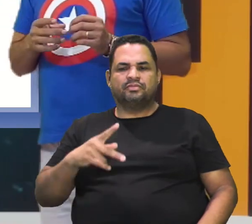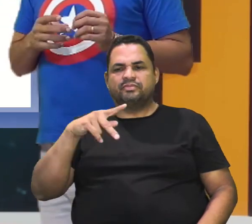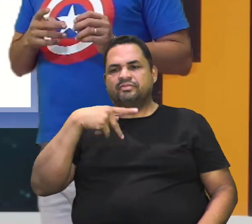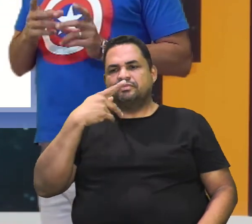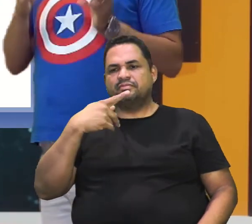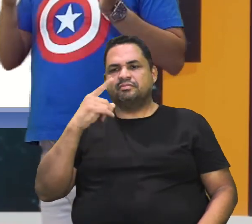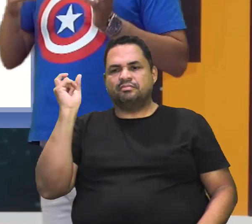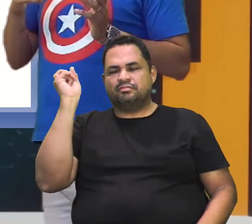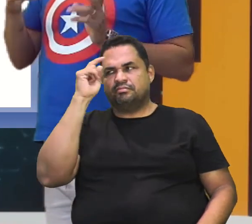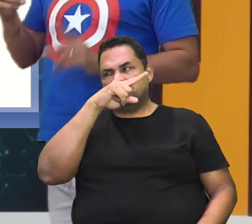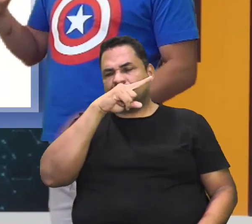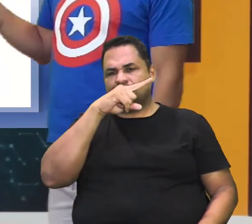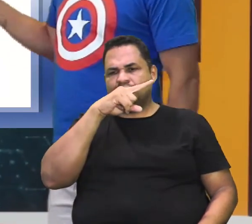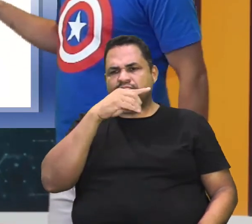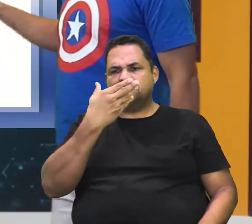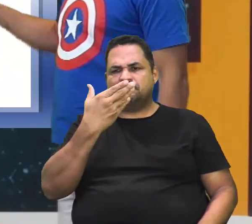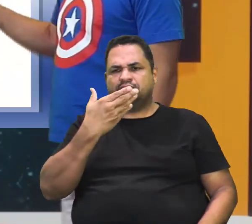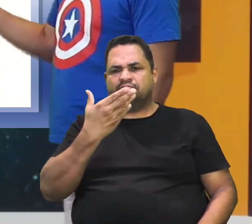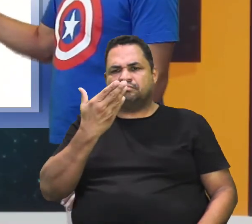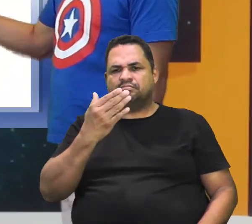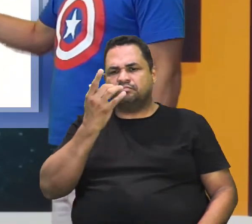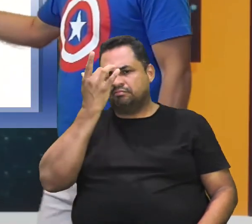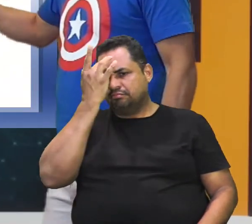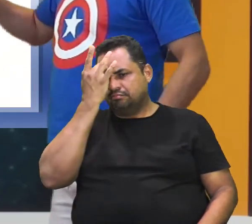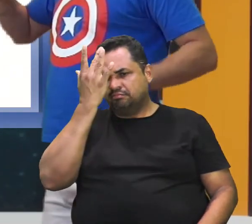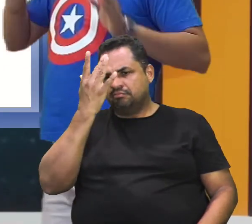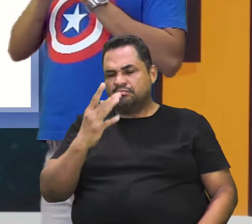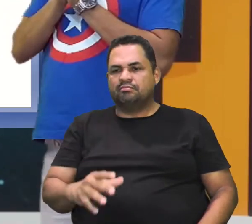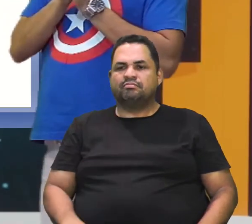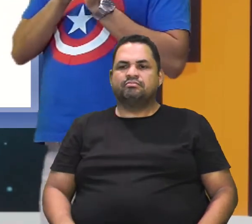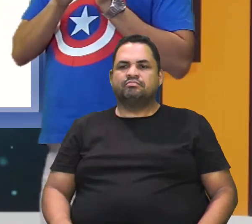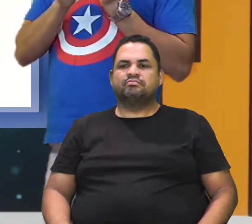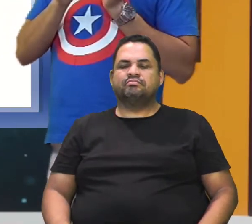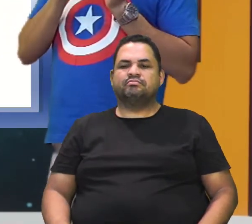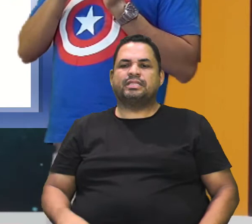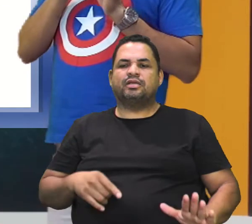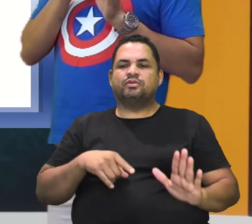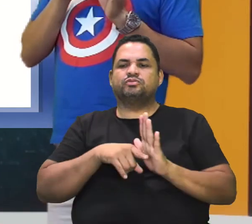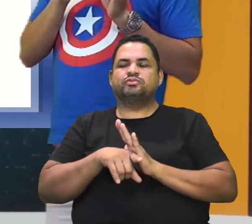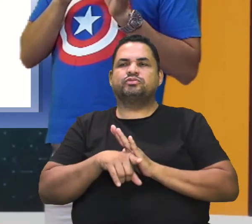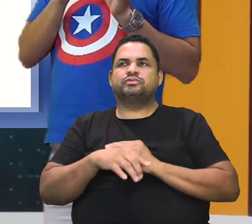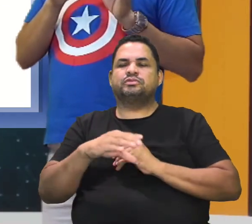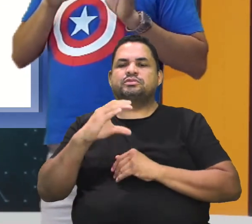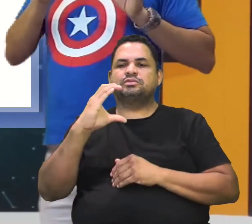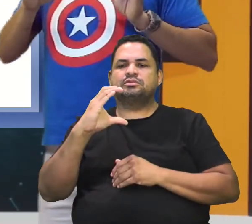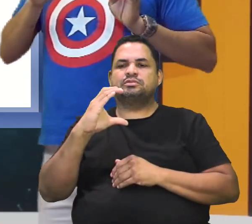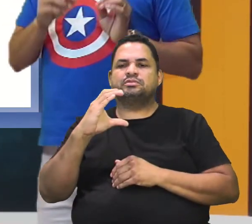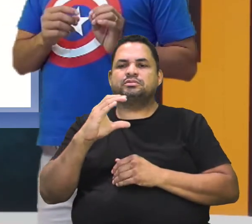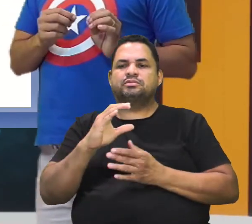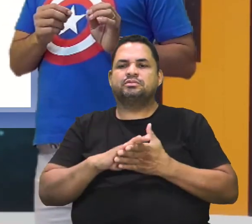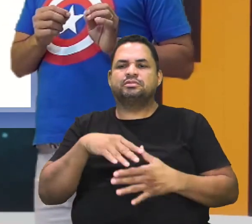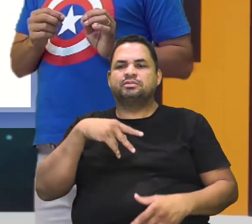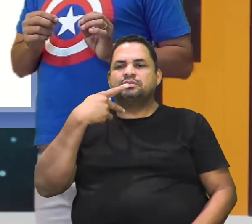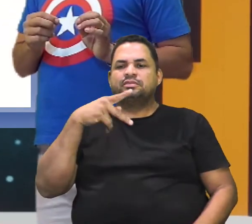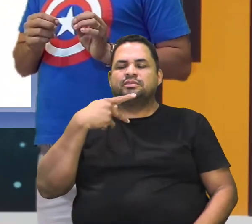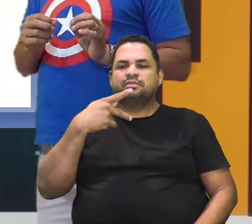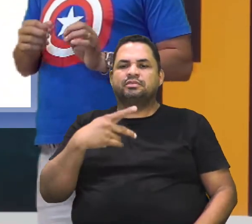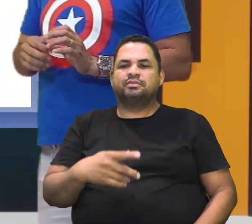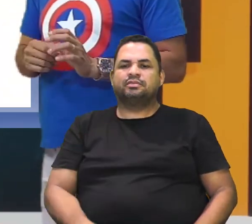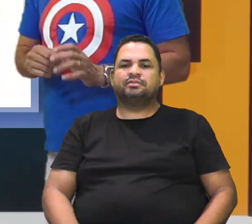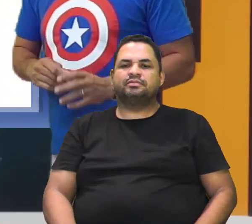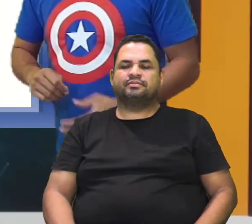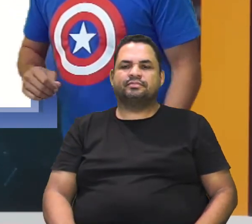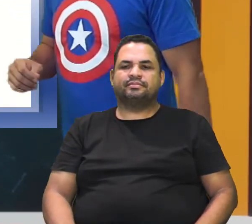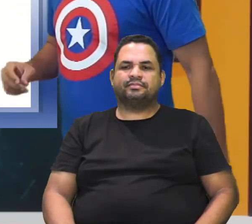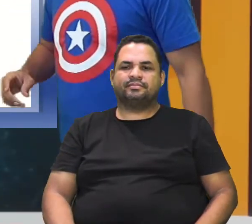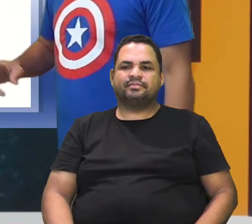difícil, eu até fiquei pensando aqui, falei aqui, ó, bem fácil aqui, ó, pedir um C, ó, vai falar pra ninguém que eu tô falando pra vocês isso não, né?